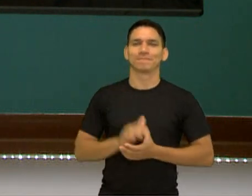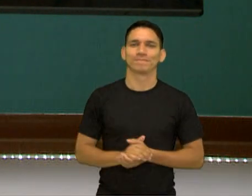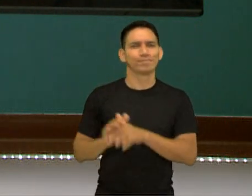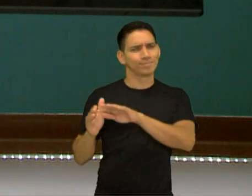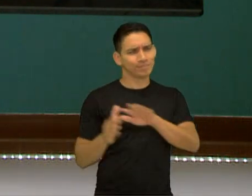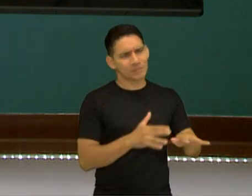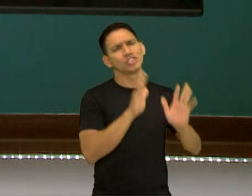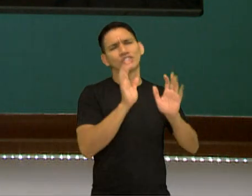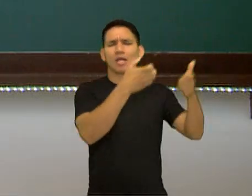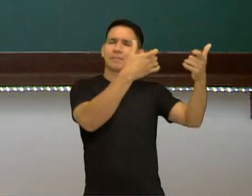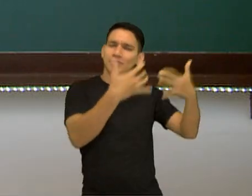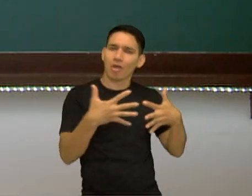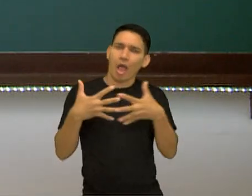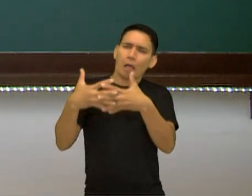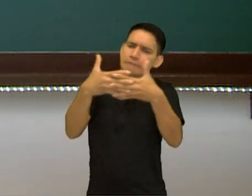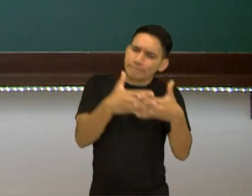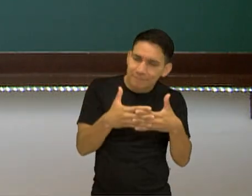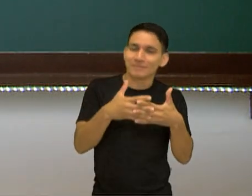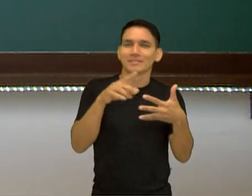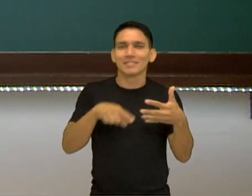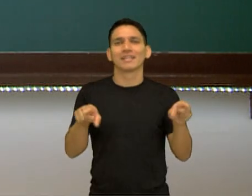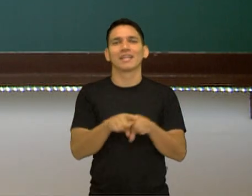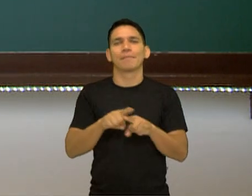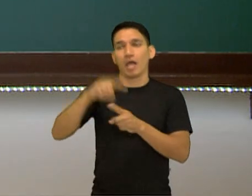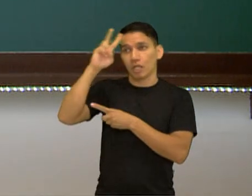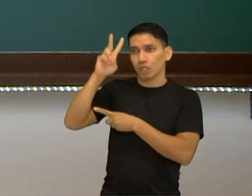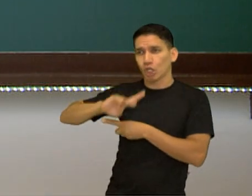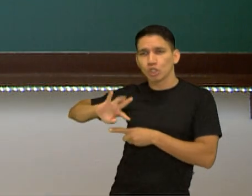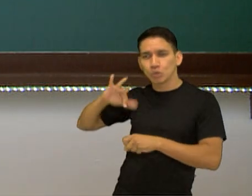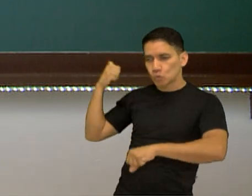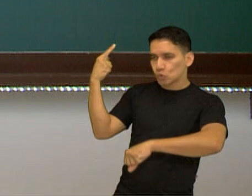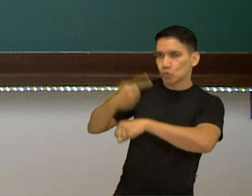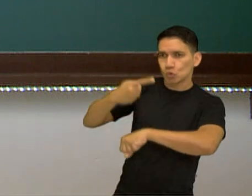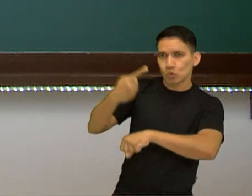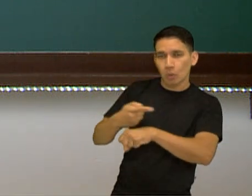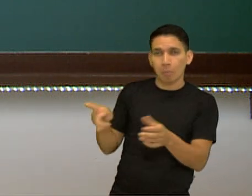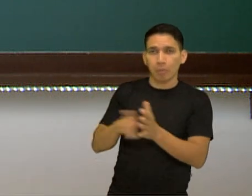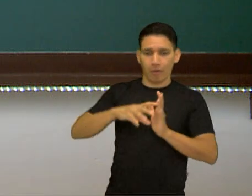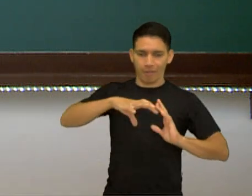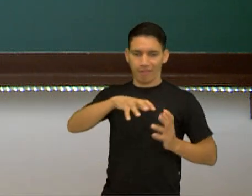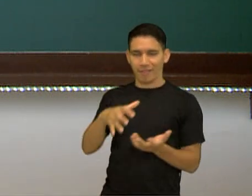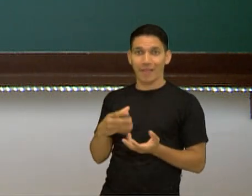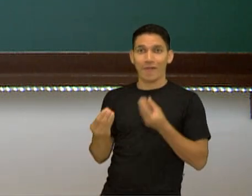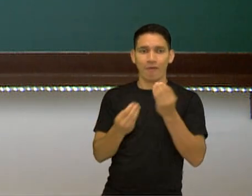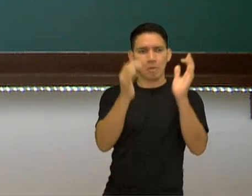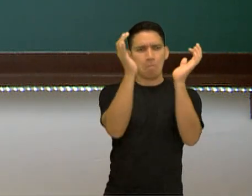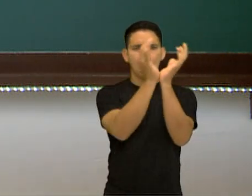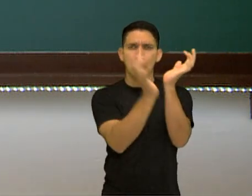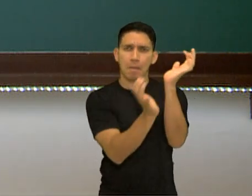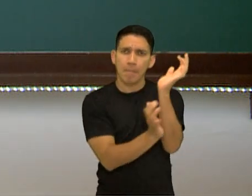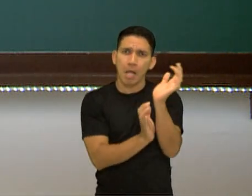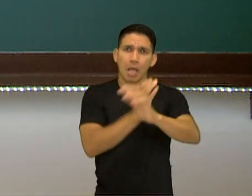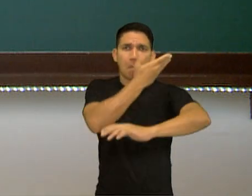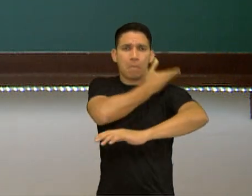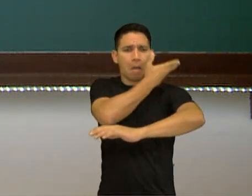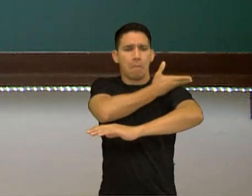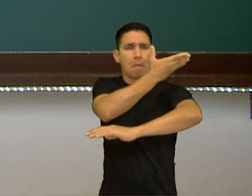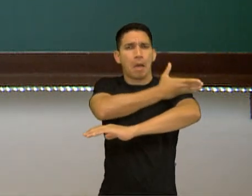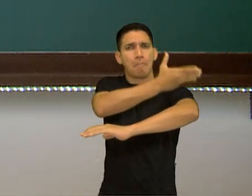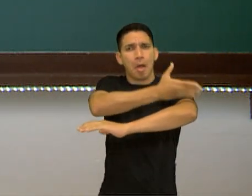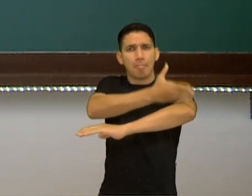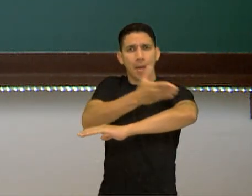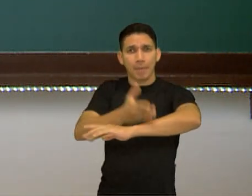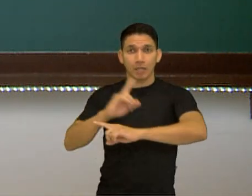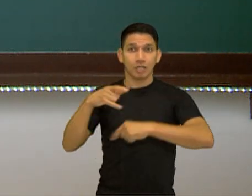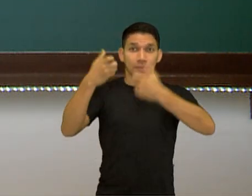já falou sobre Pangeia, já falamos sobre a história geológica do nosso planeta, sobre a classificação das eras geológicas, a gente vai